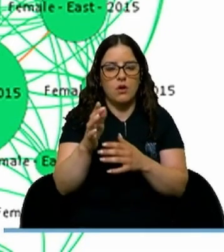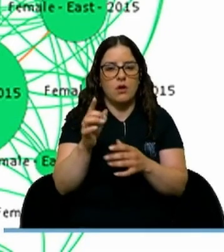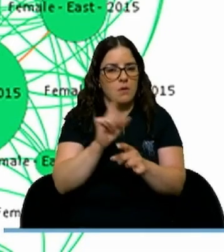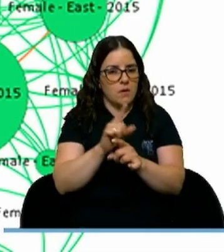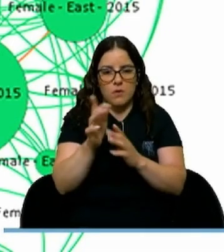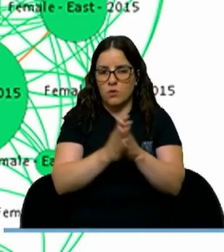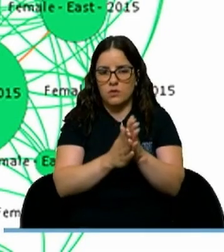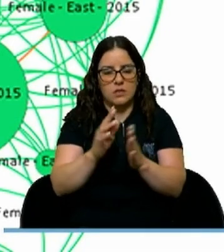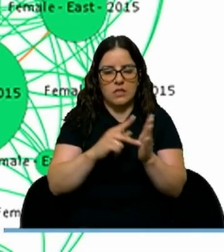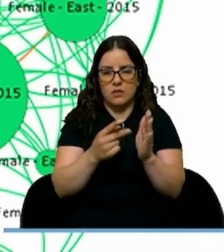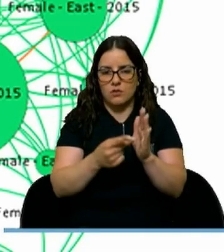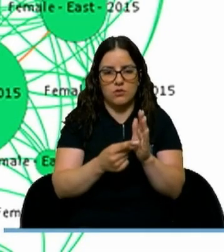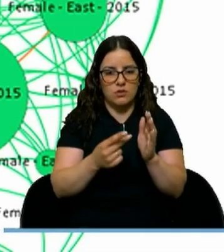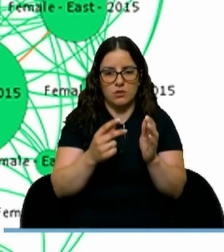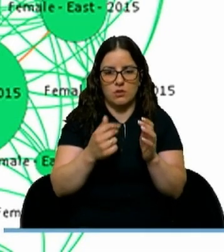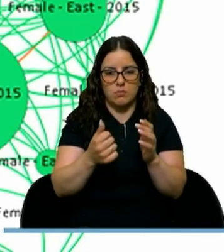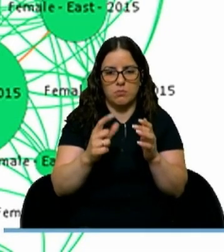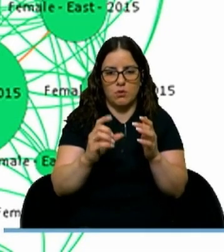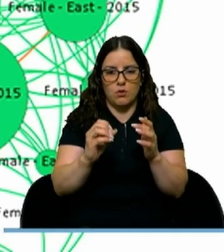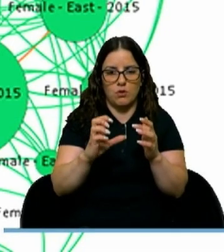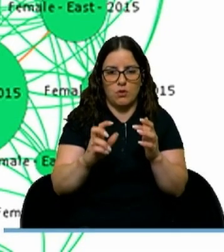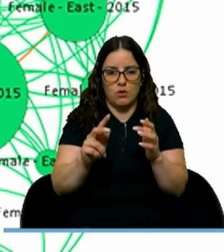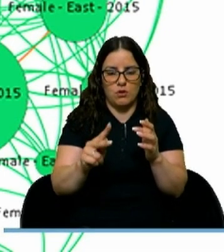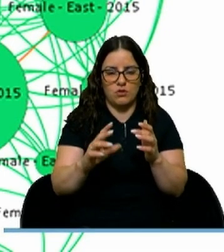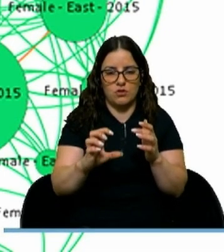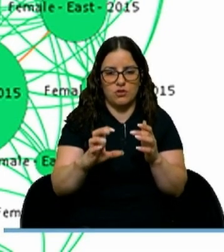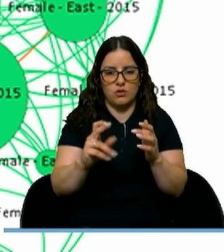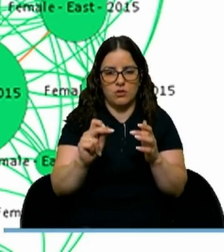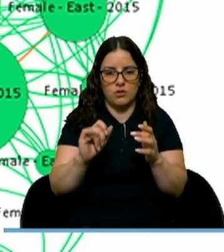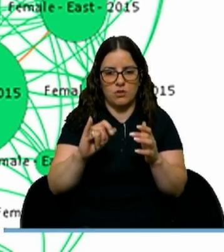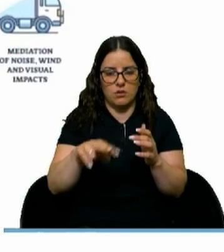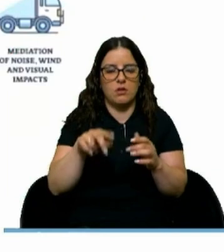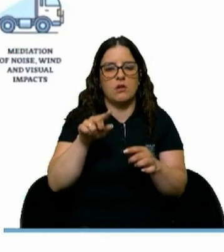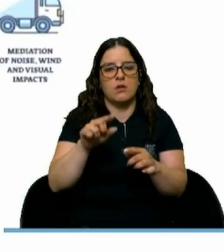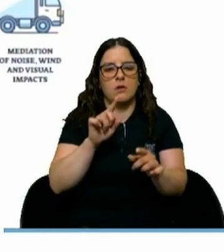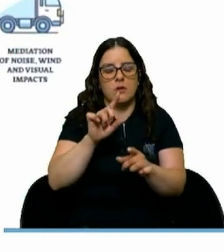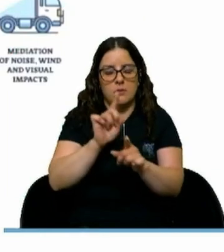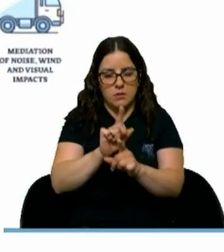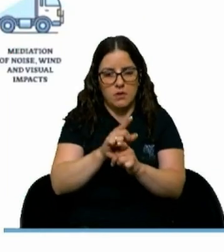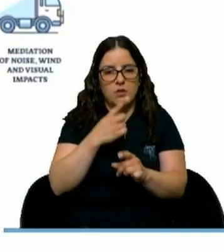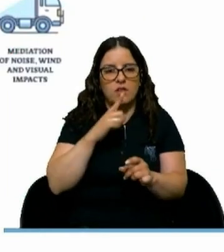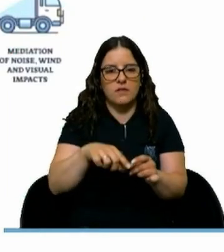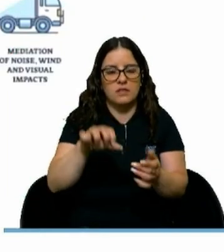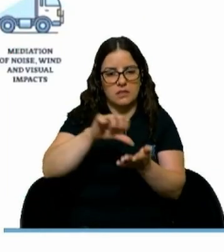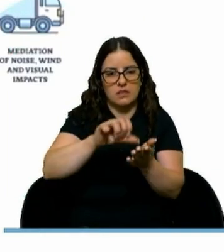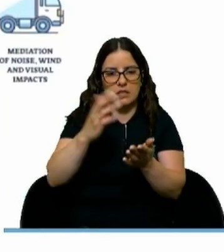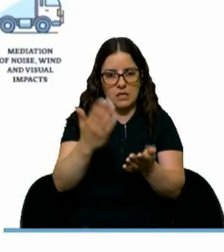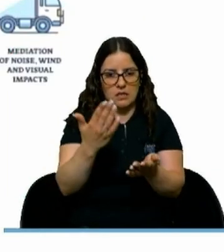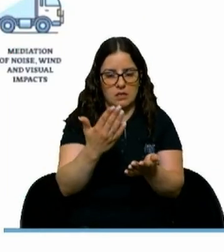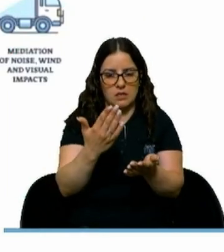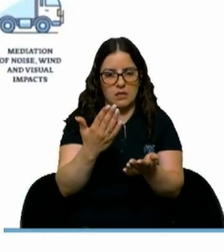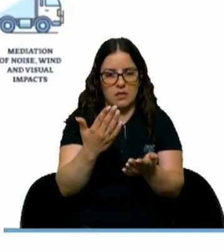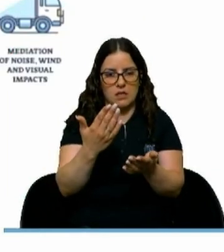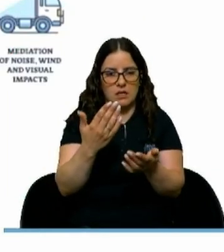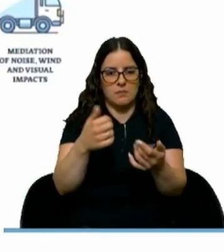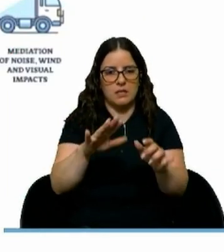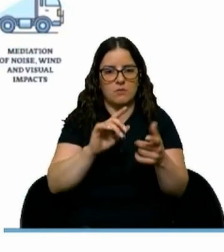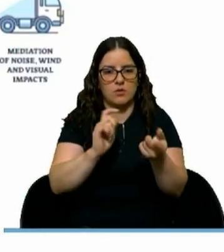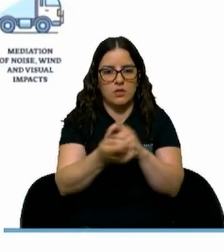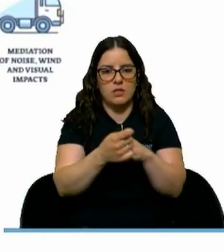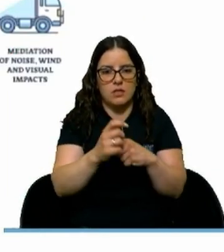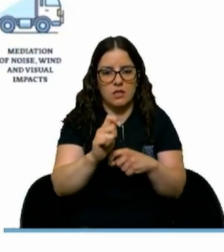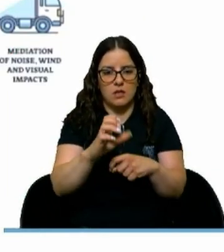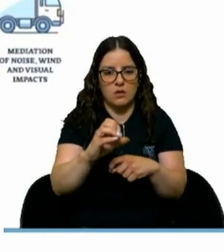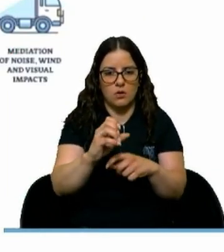por trás, o facto de o fazerem, apesar de termos essa recentralização do direito, vamos ter uma alteração ecossistémica significativa com